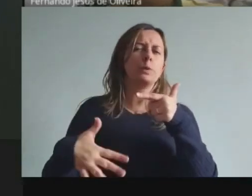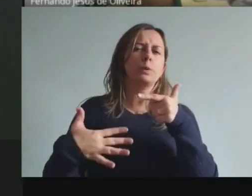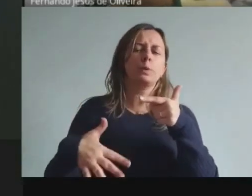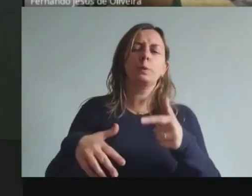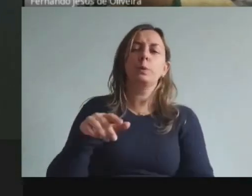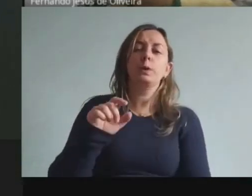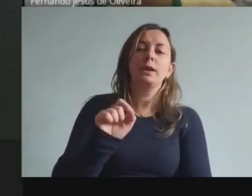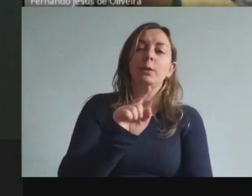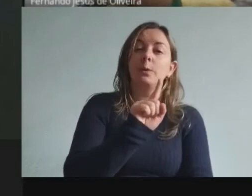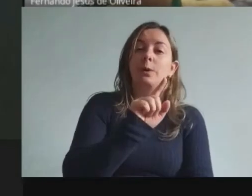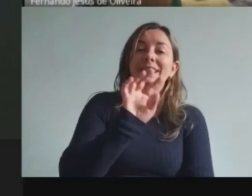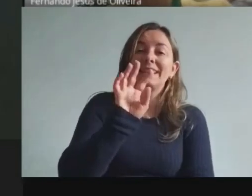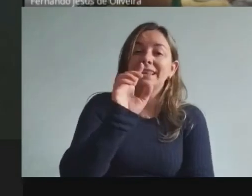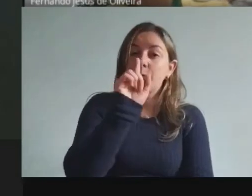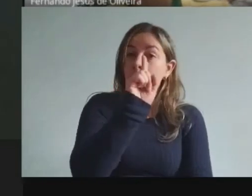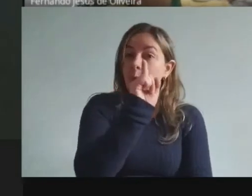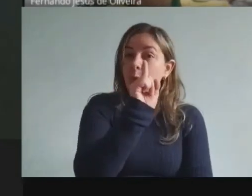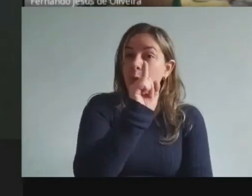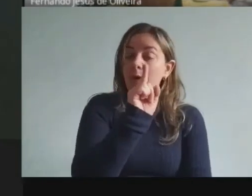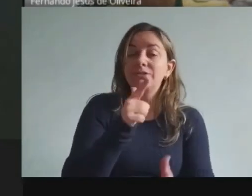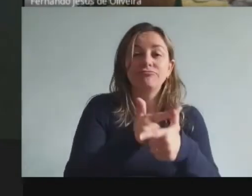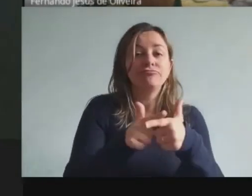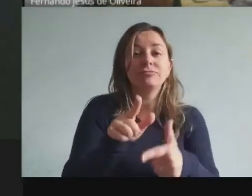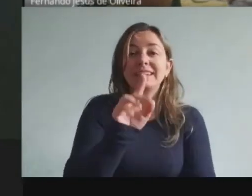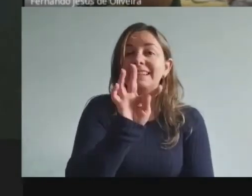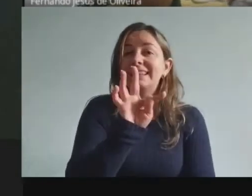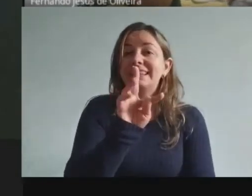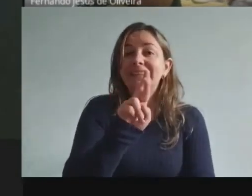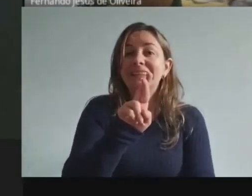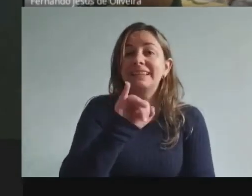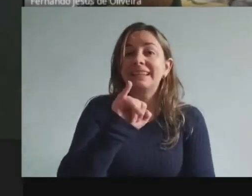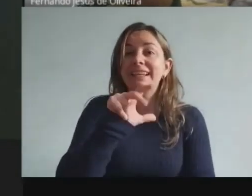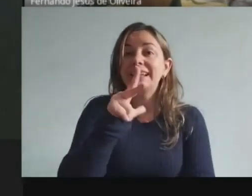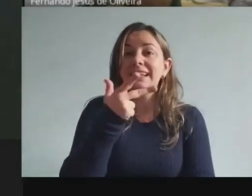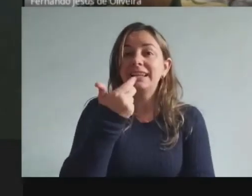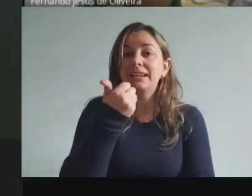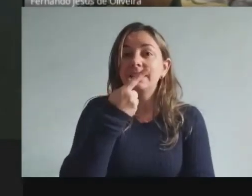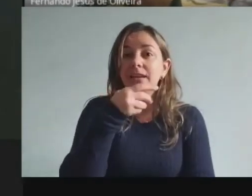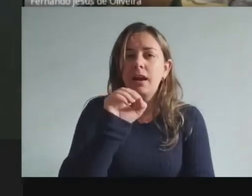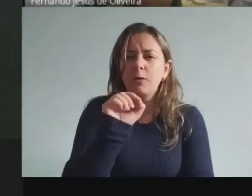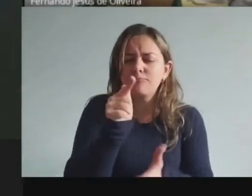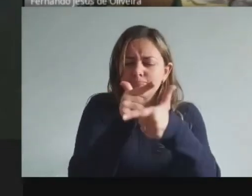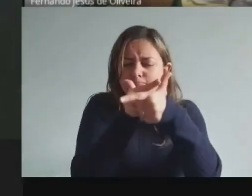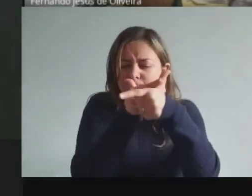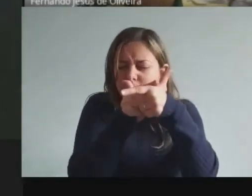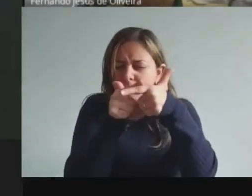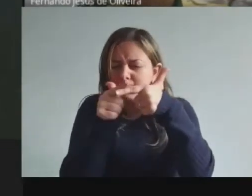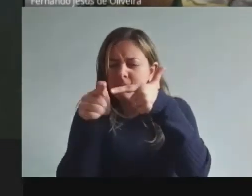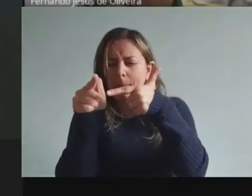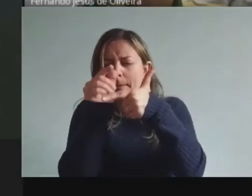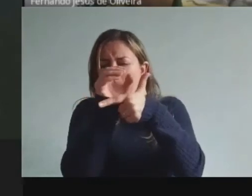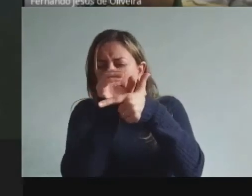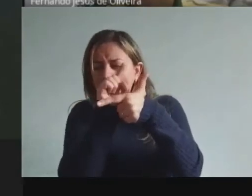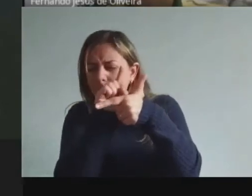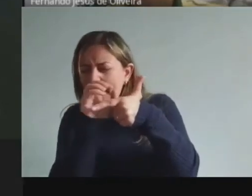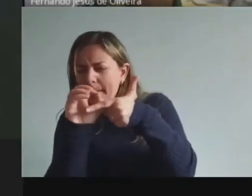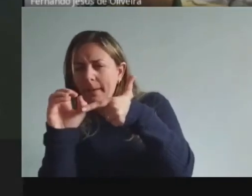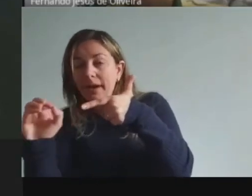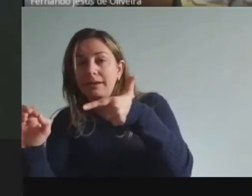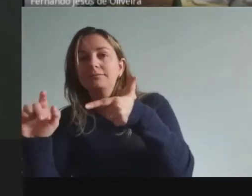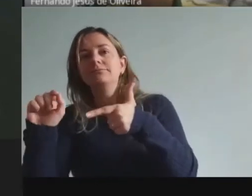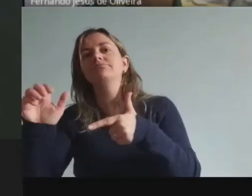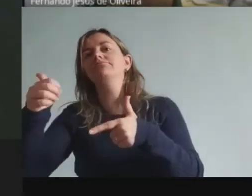é um trilionésimo da unidade, é muito pequeno, tá? Então, mais uma vez, decorem